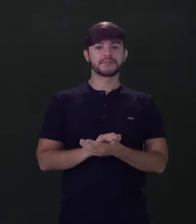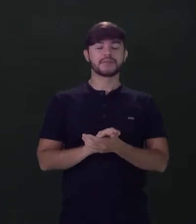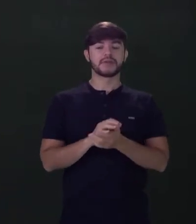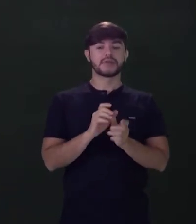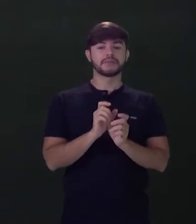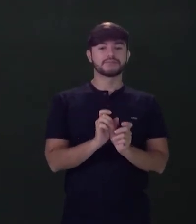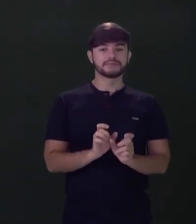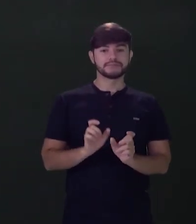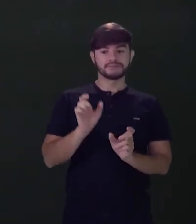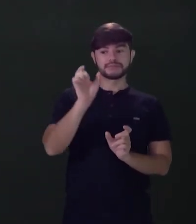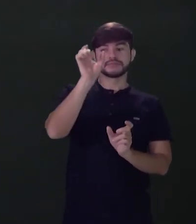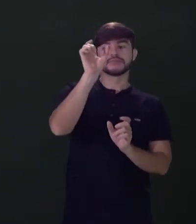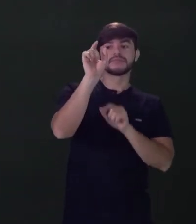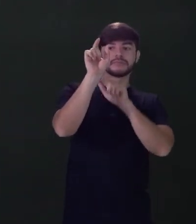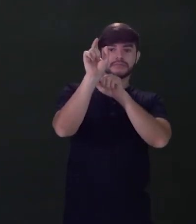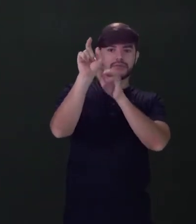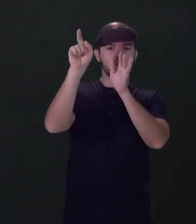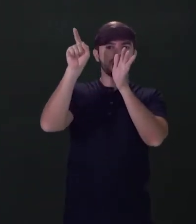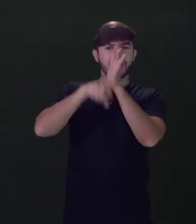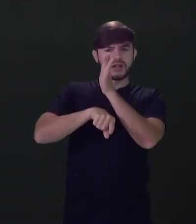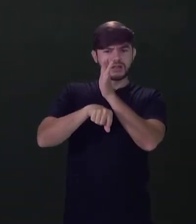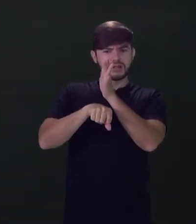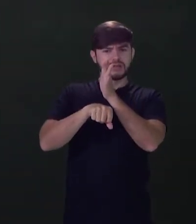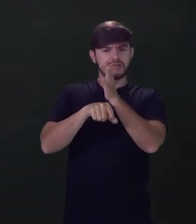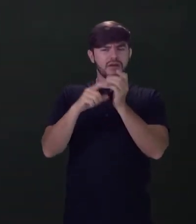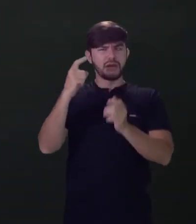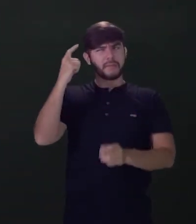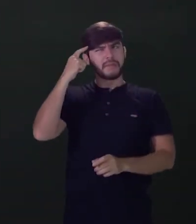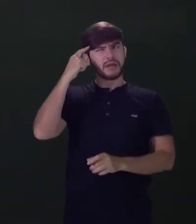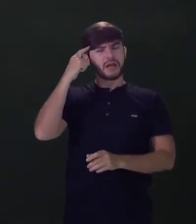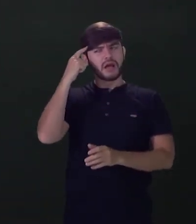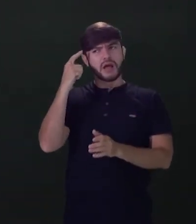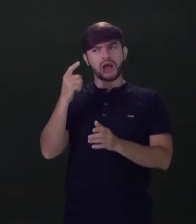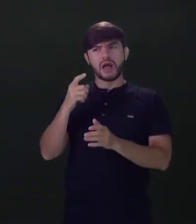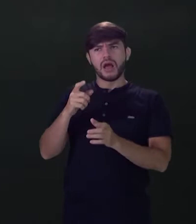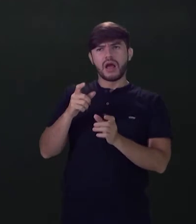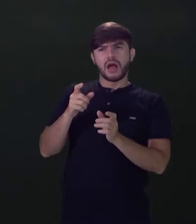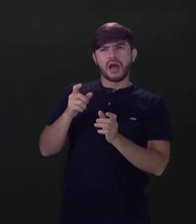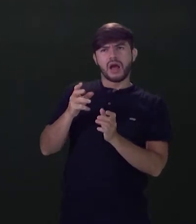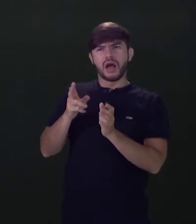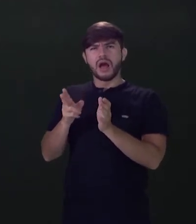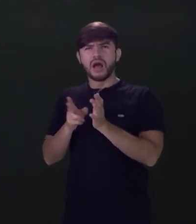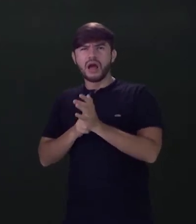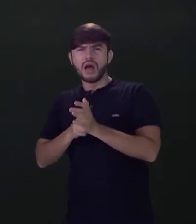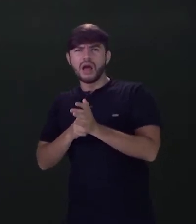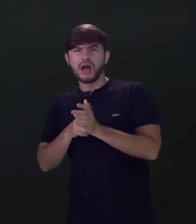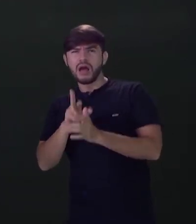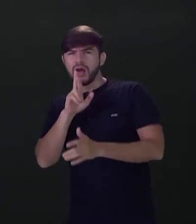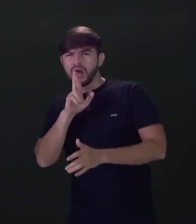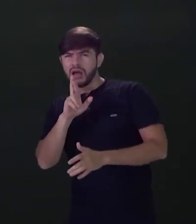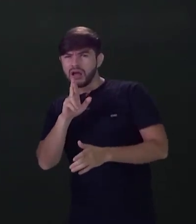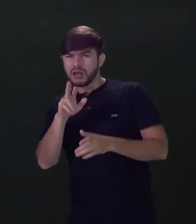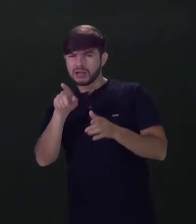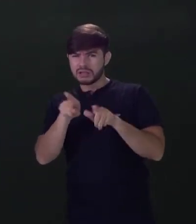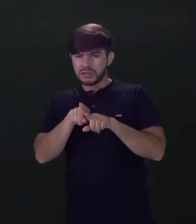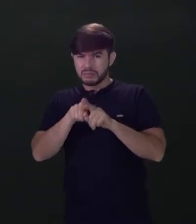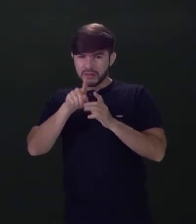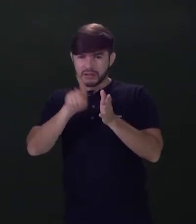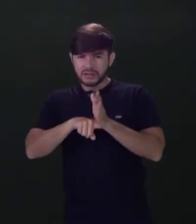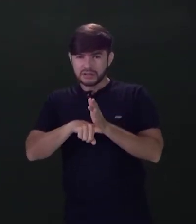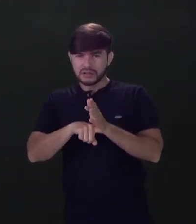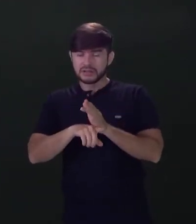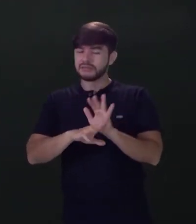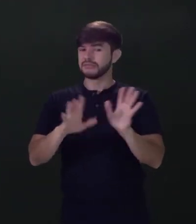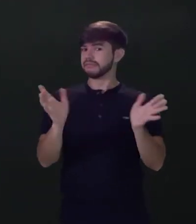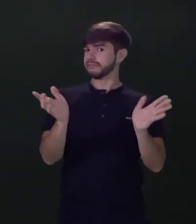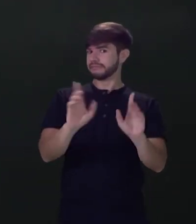repente nós termos expoente com sinal negativo, imaginar que a potência também ficará negativa. Gente, isso